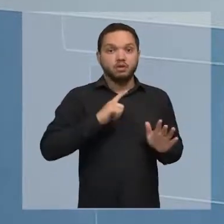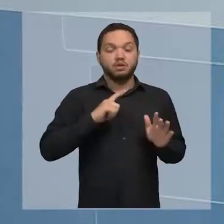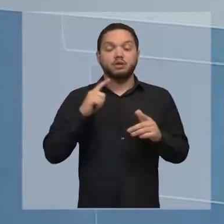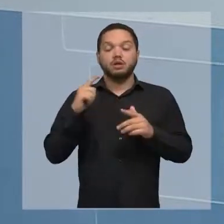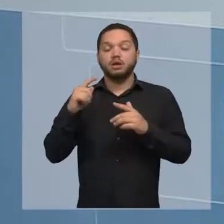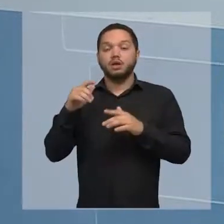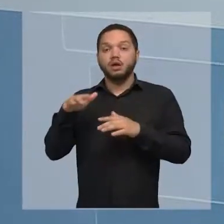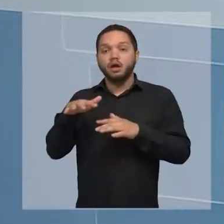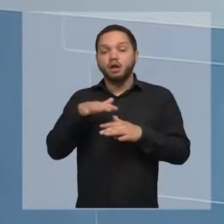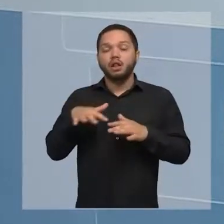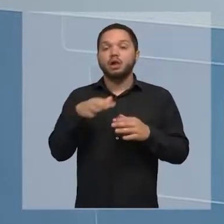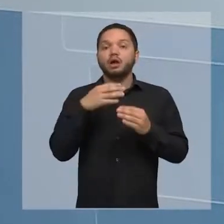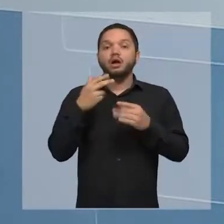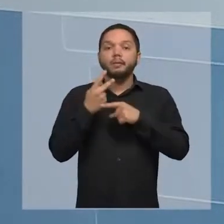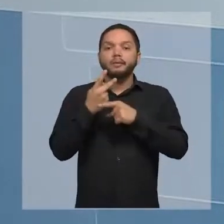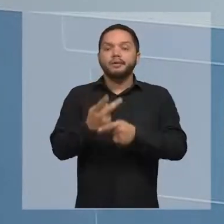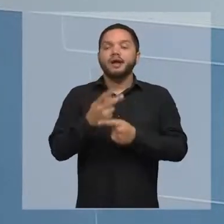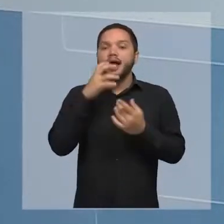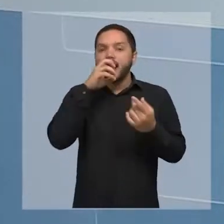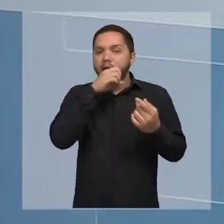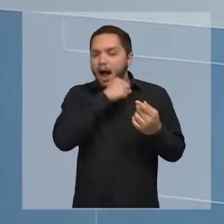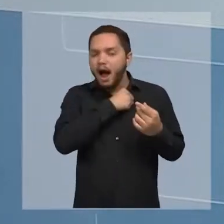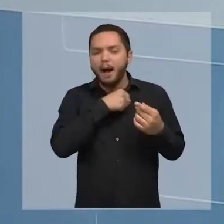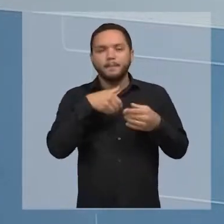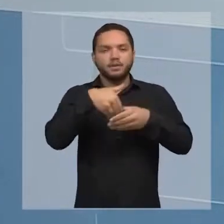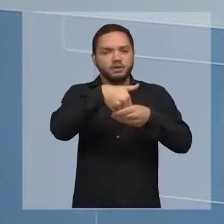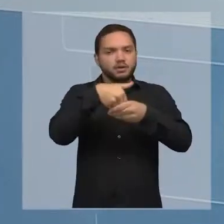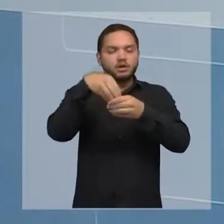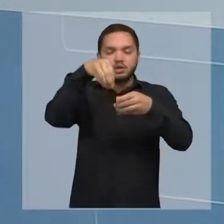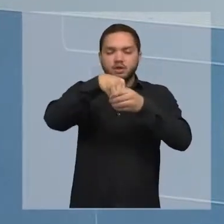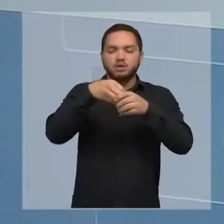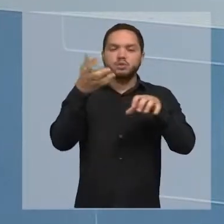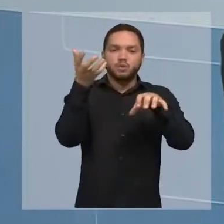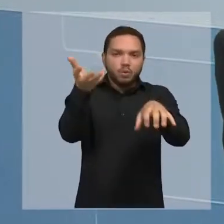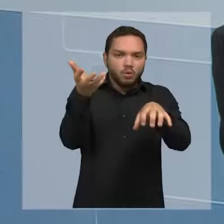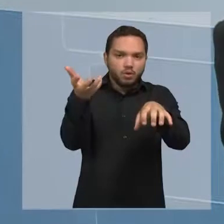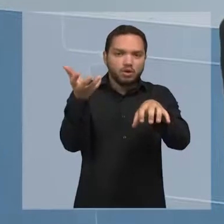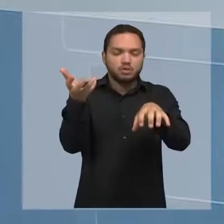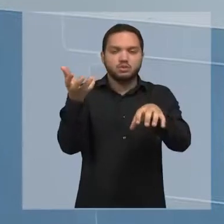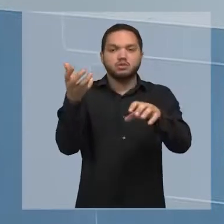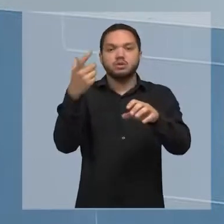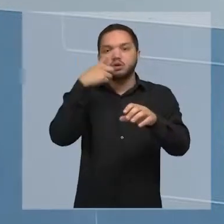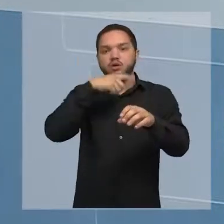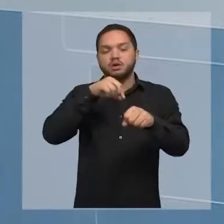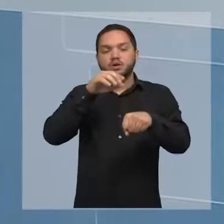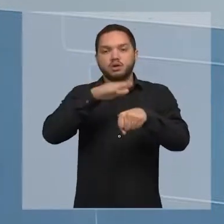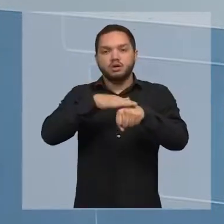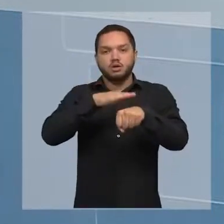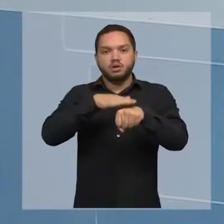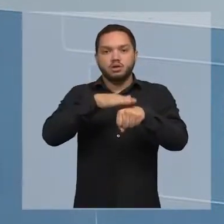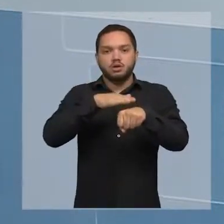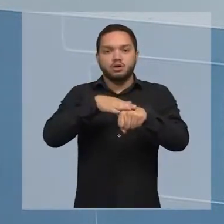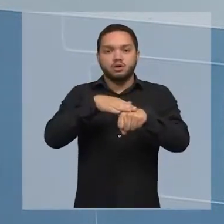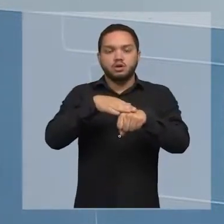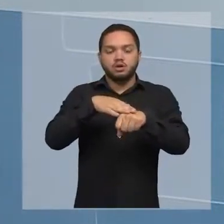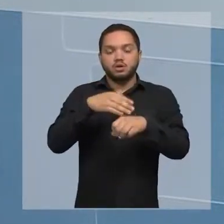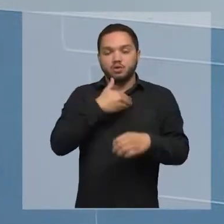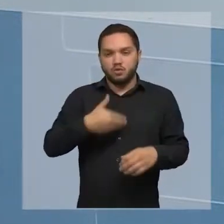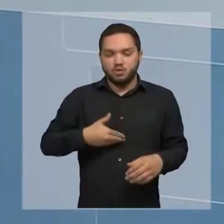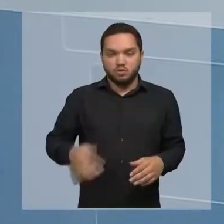política, o aspecto da busca da fluidez da tramitação desta proposta no Congresso Nacional, feita pelo